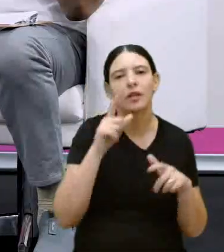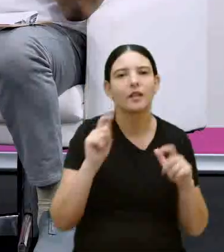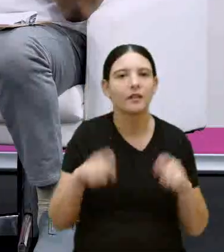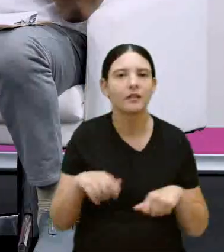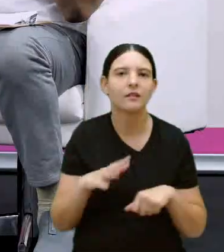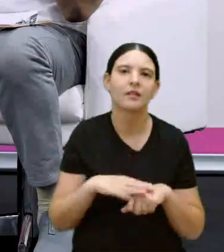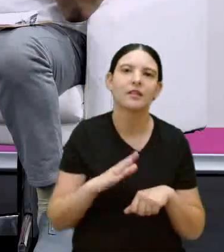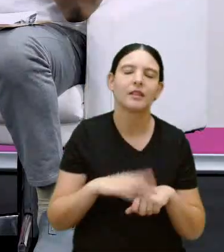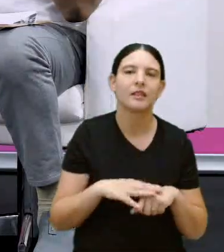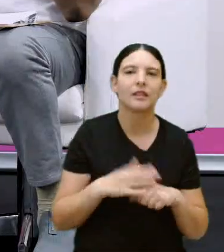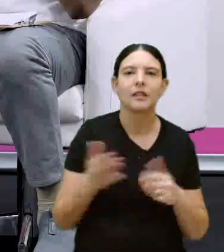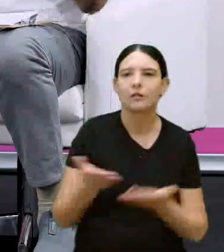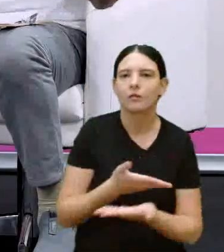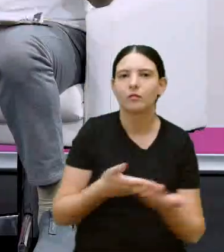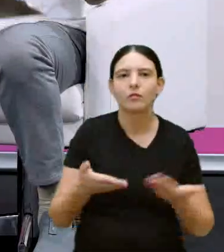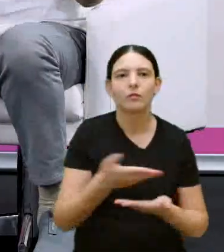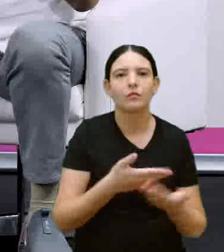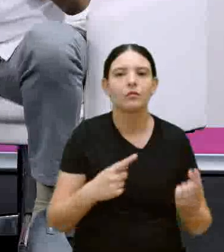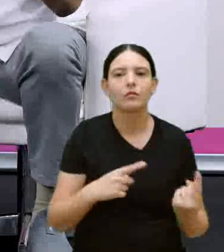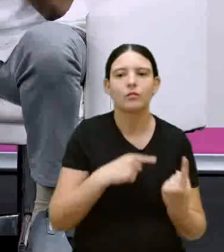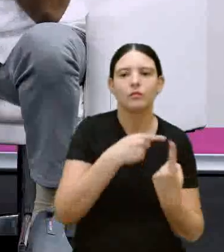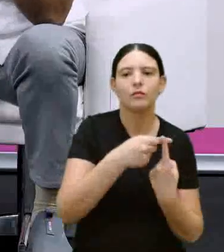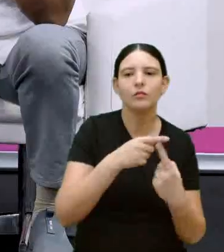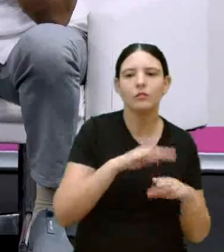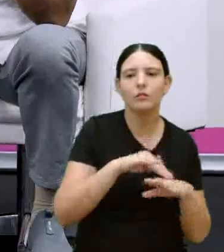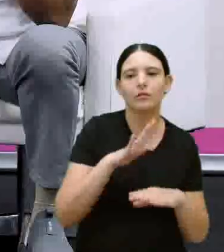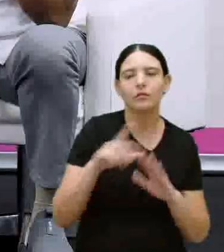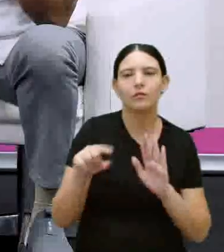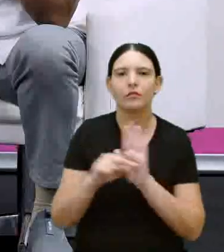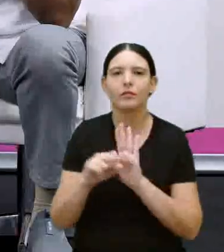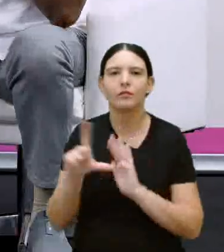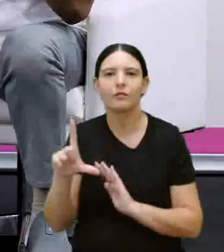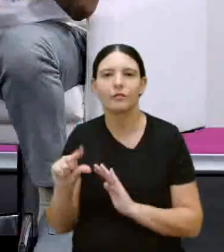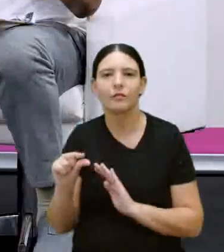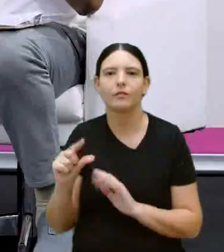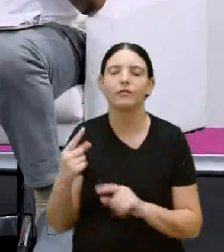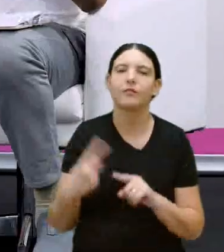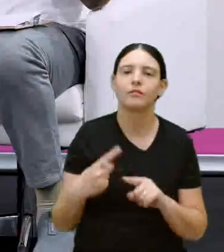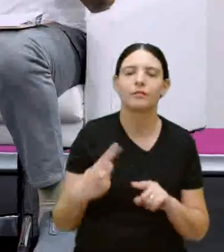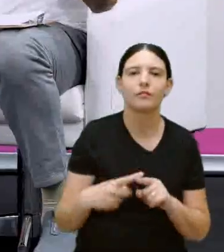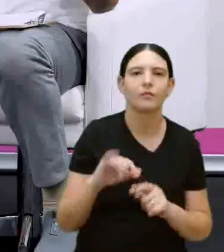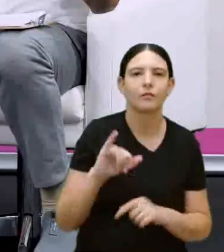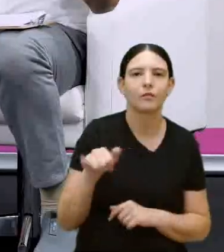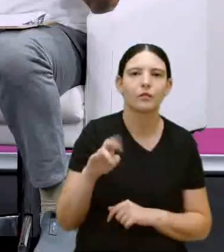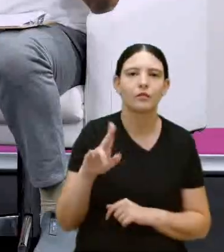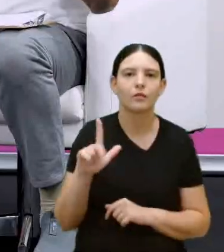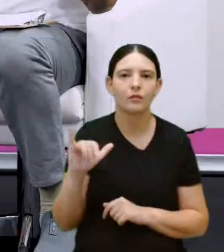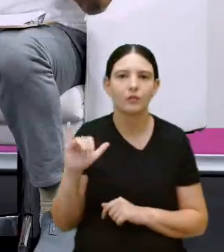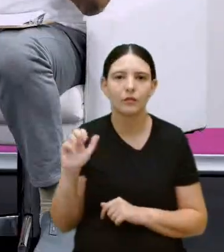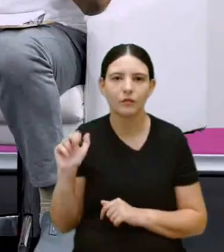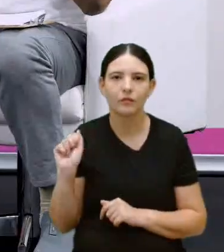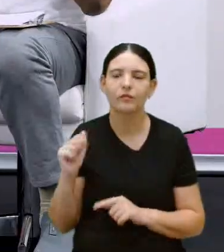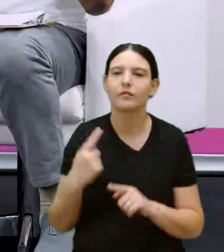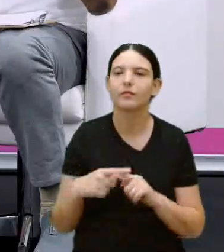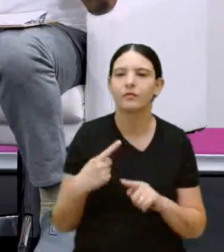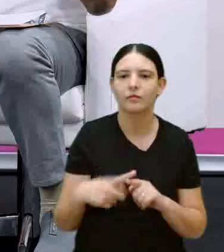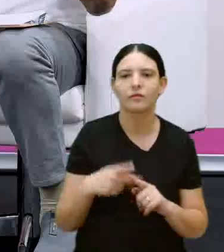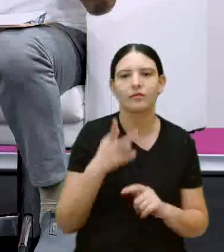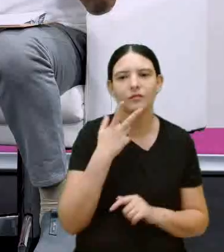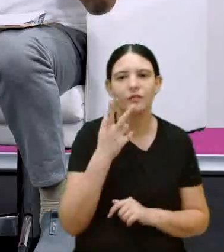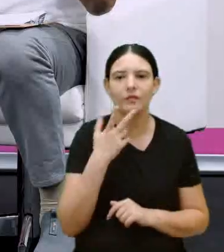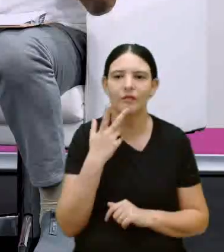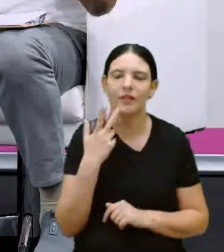interações positivas que negativas. Aí eu volto ali numa questão que era da Juliana. Juliana falou questão... Vou dar aqui para